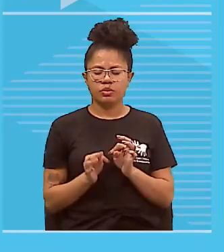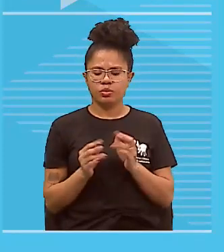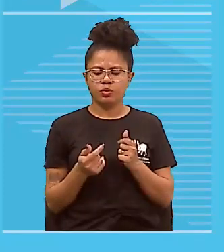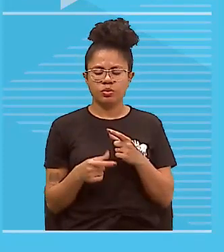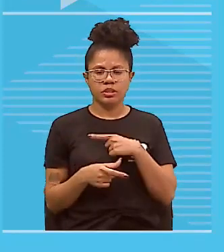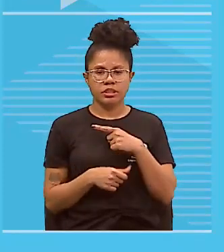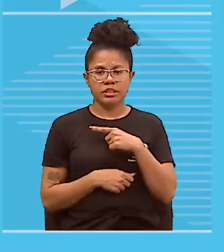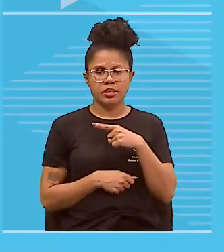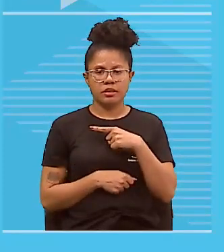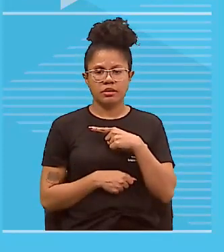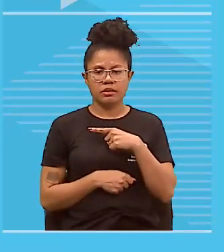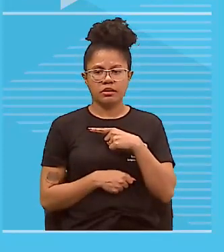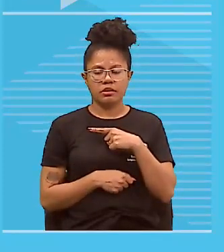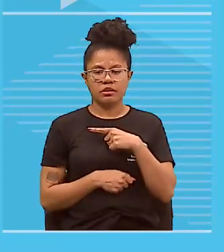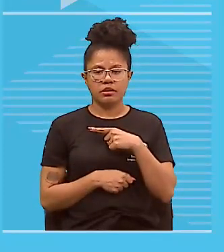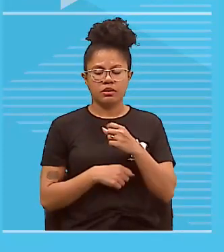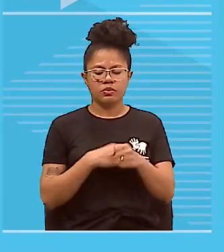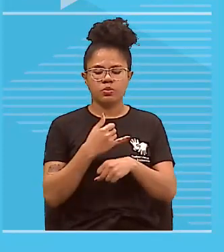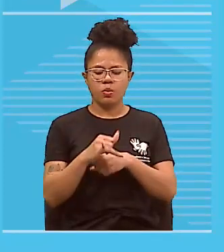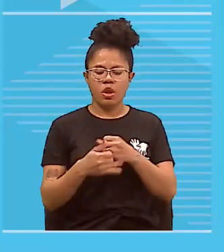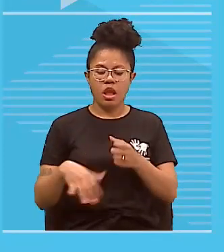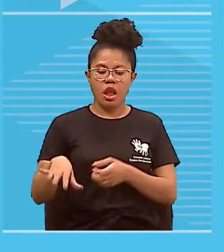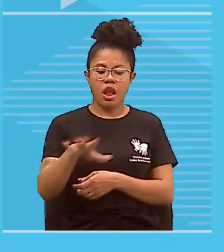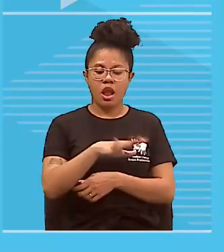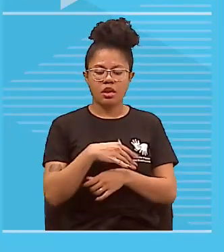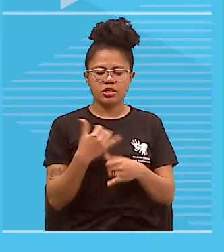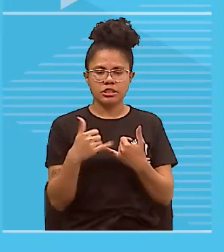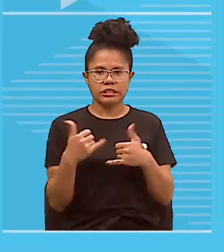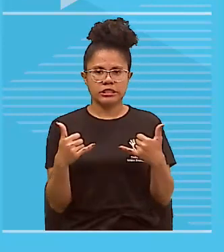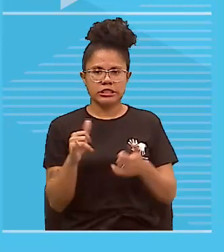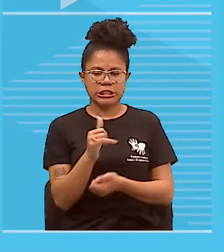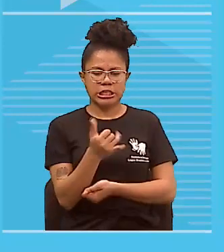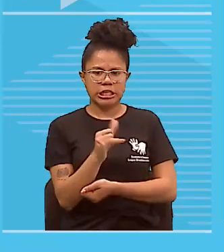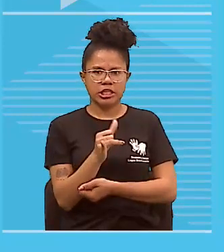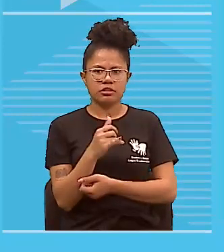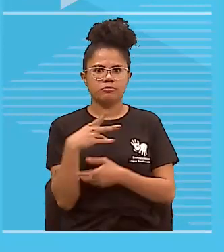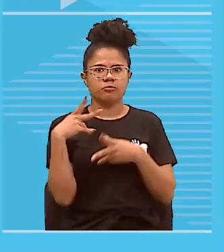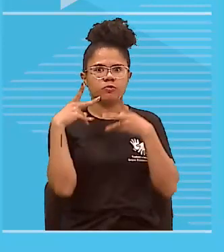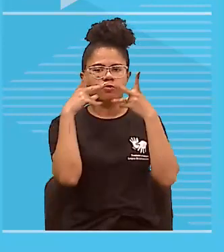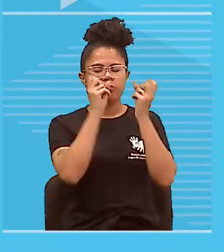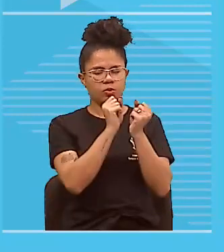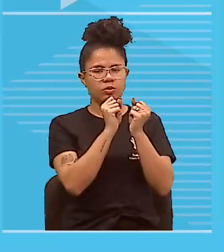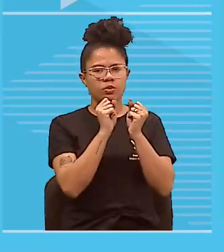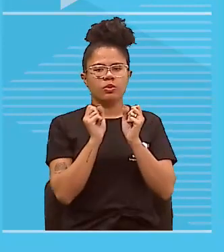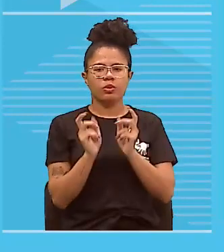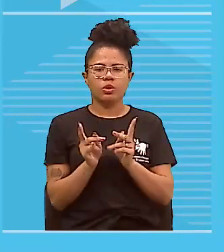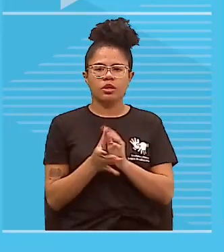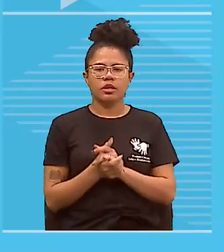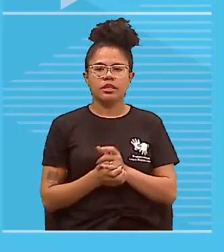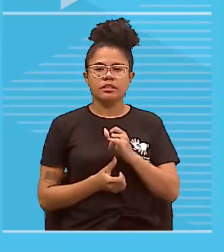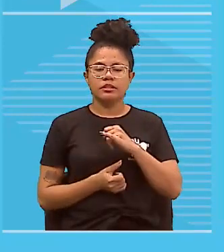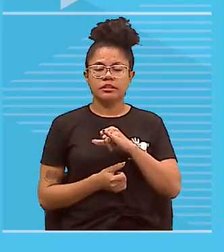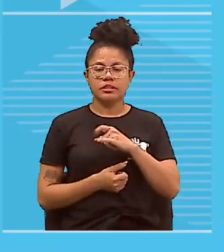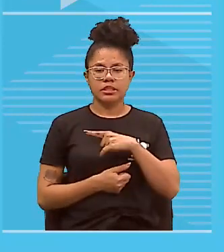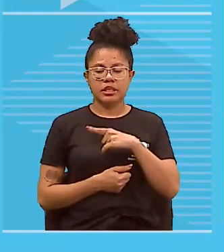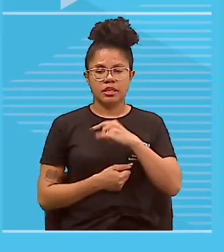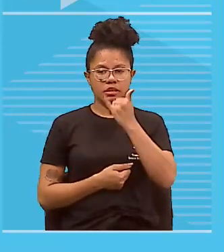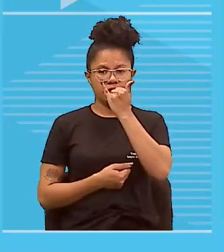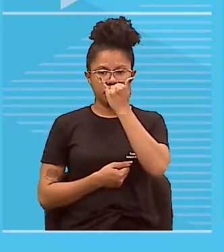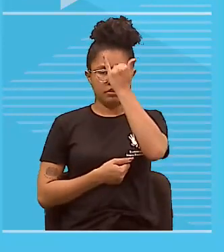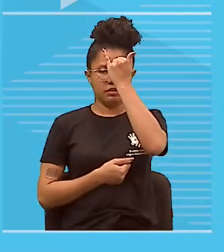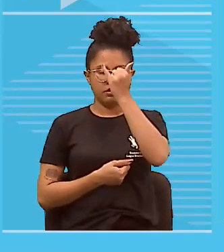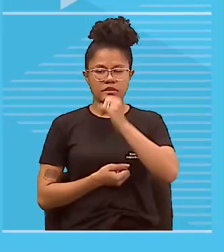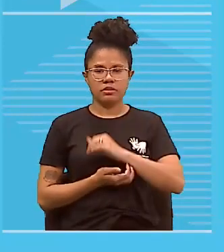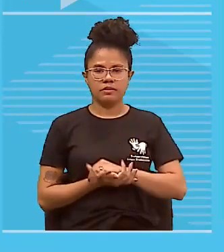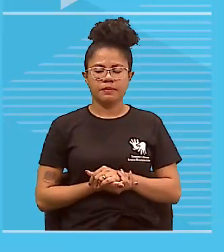átomo, né? Então, é um campo energético de muita força, tá bom? Então, quando tem os acidentes, a gente tem